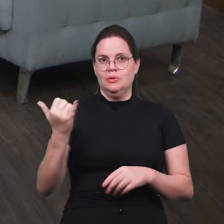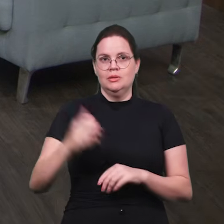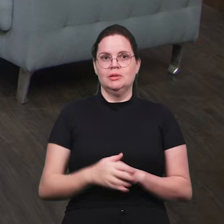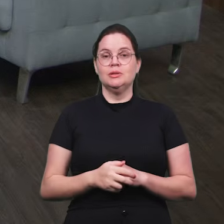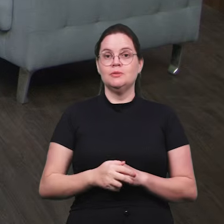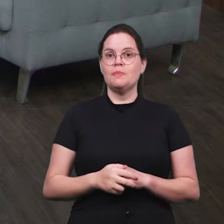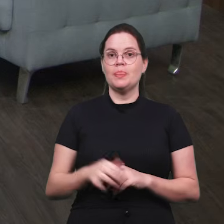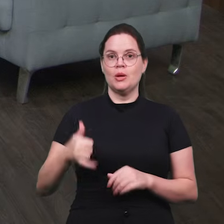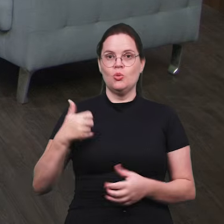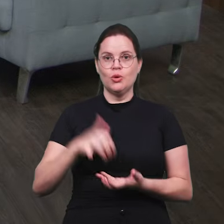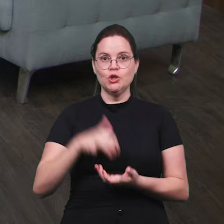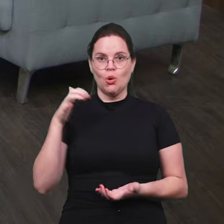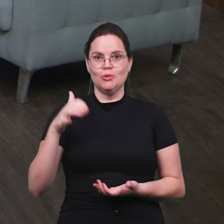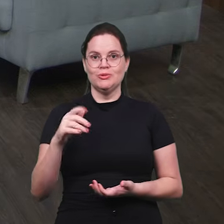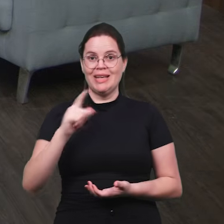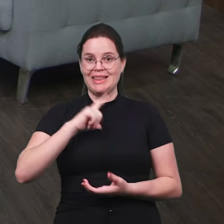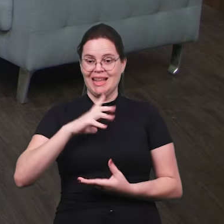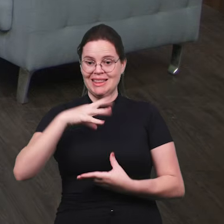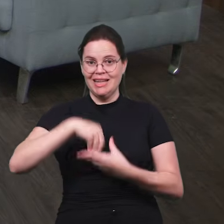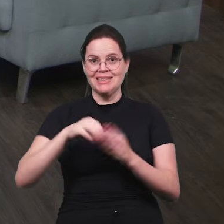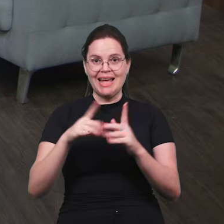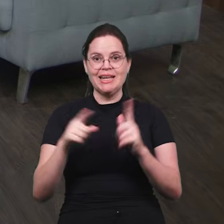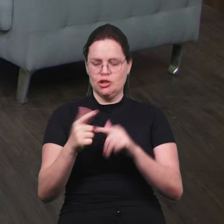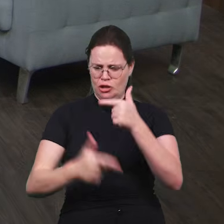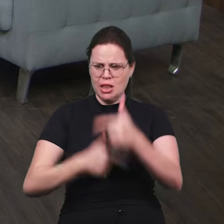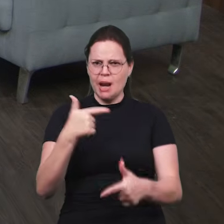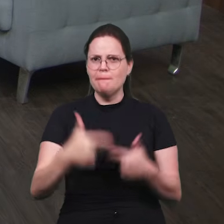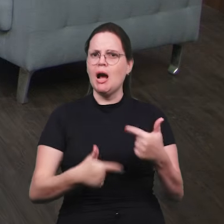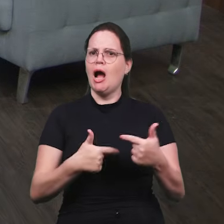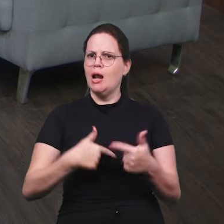idoso que está ativo e por algum motivo